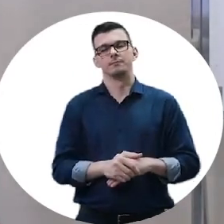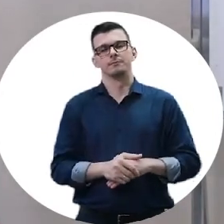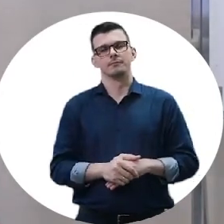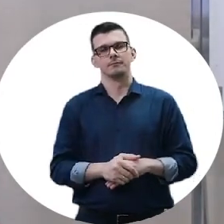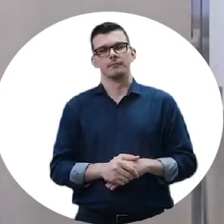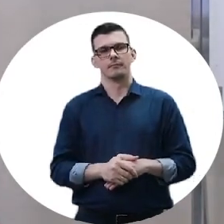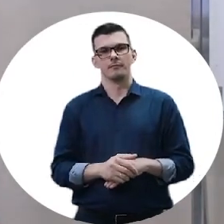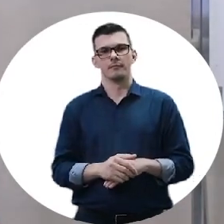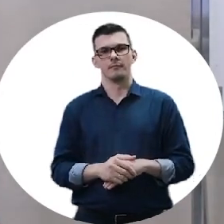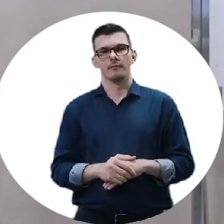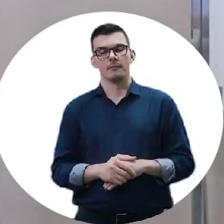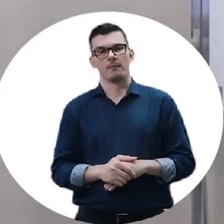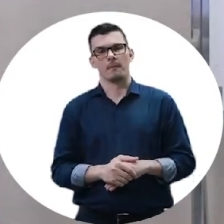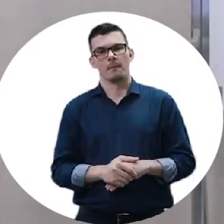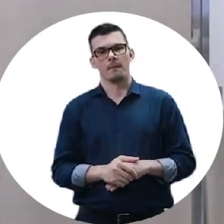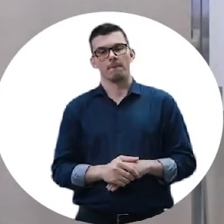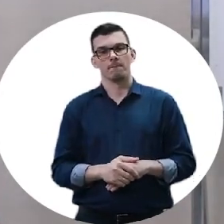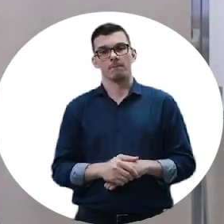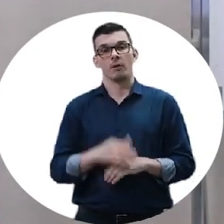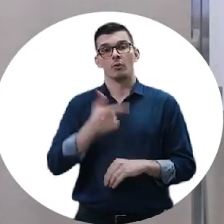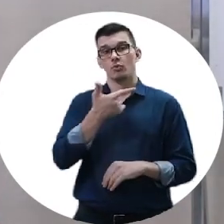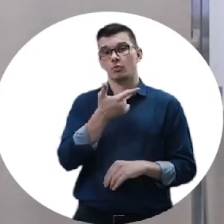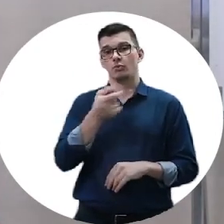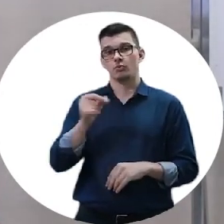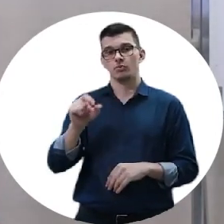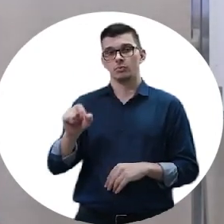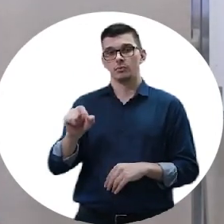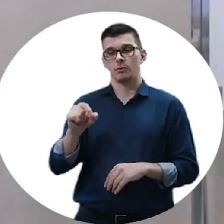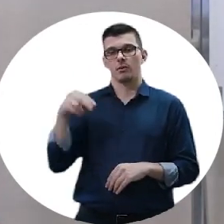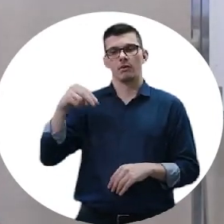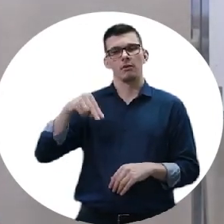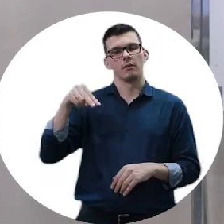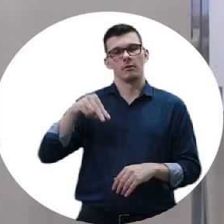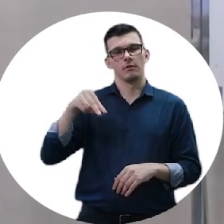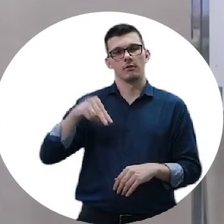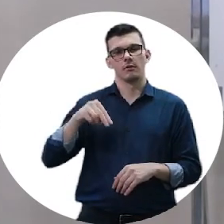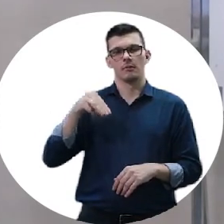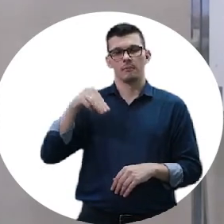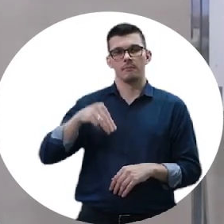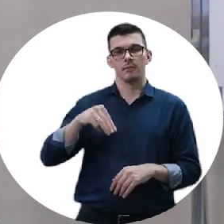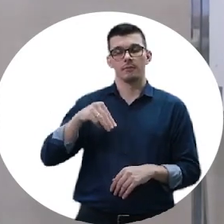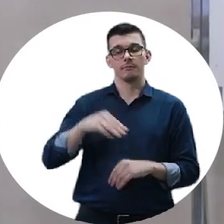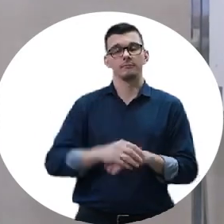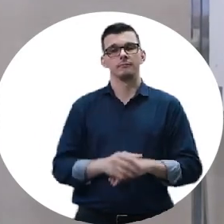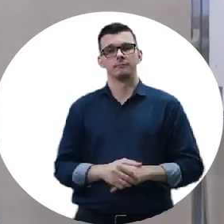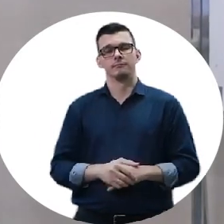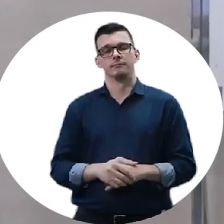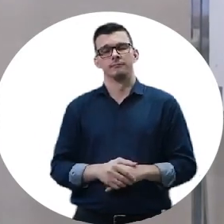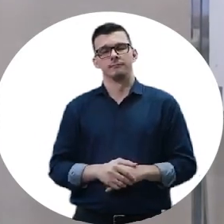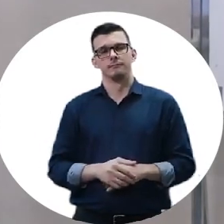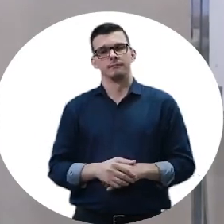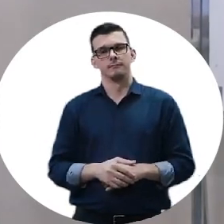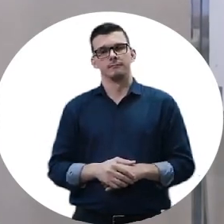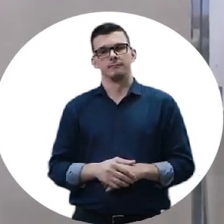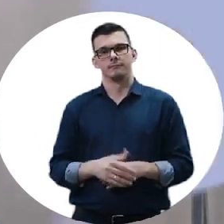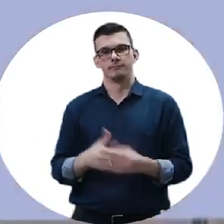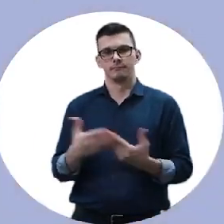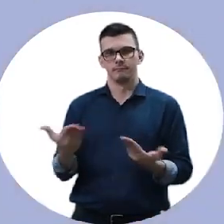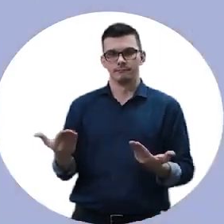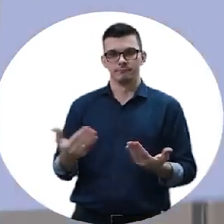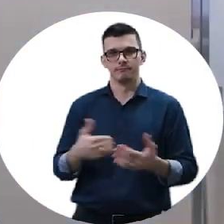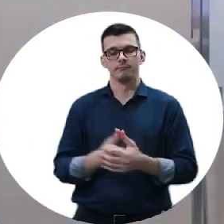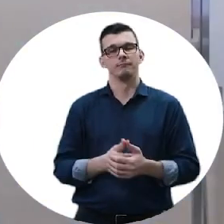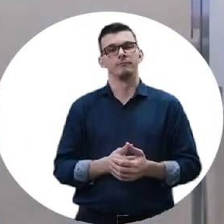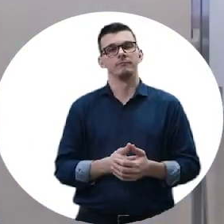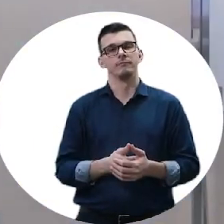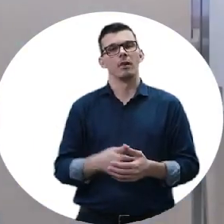a constante, vai ficar 200 newton por metro. 200 newton por metro é a unidade.